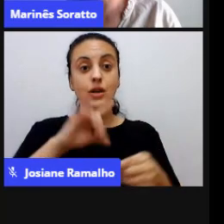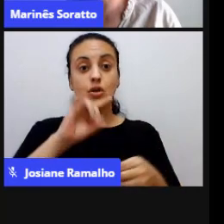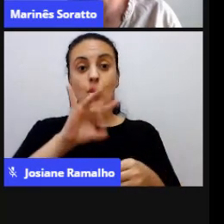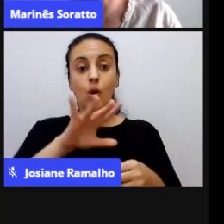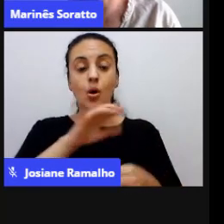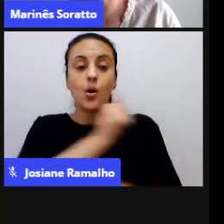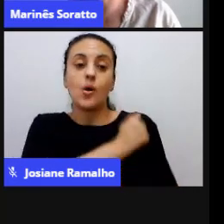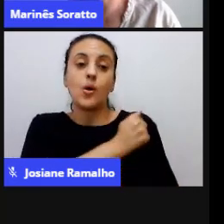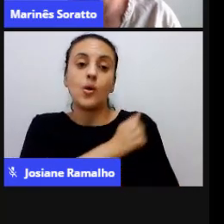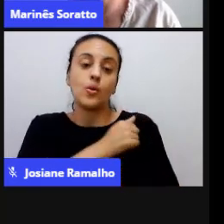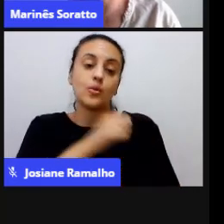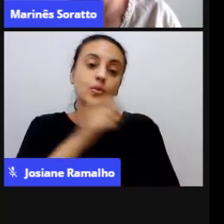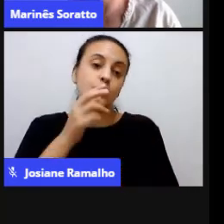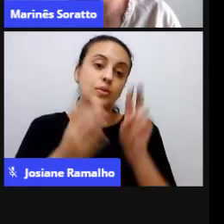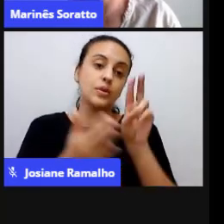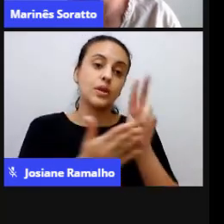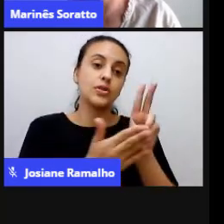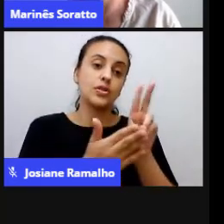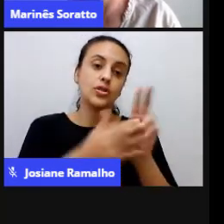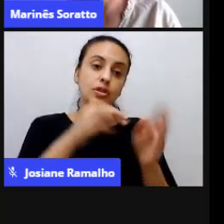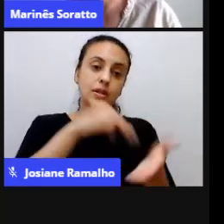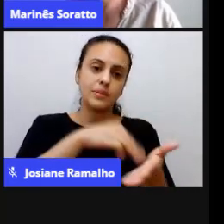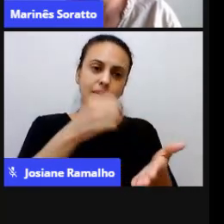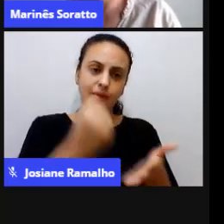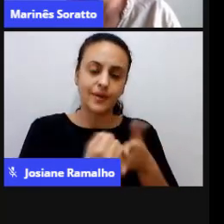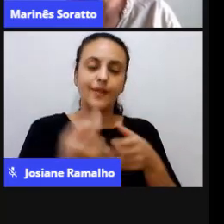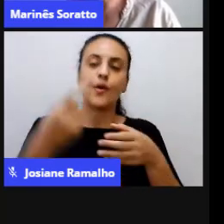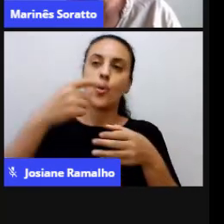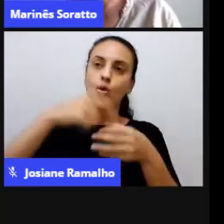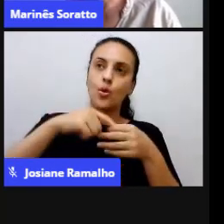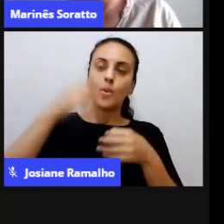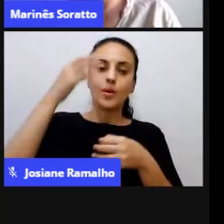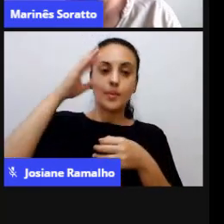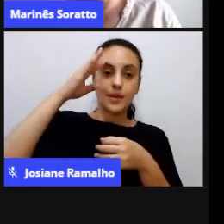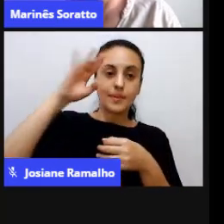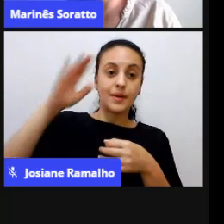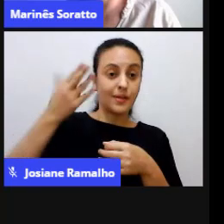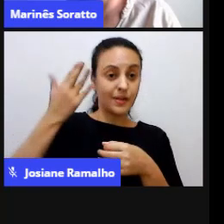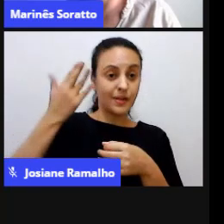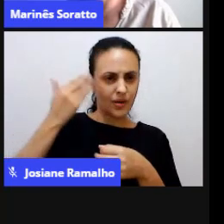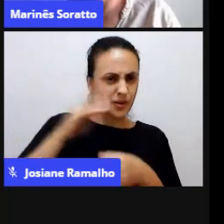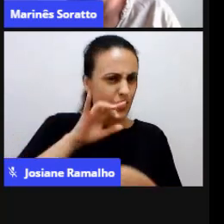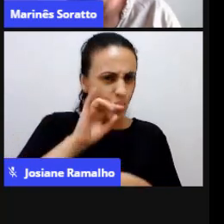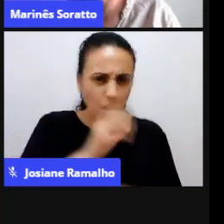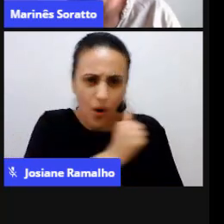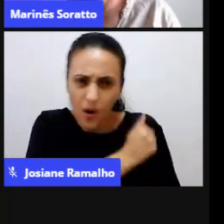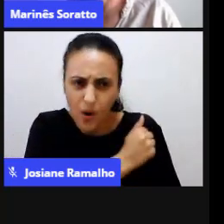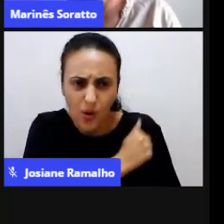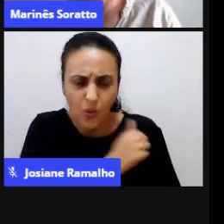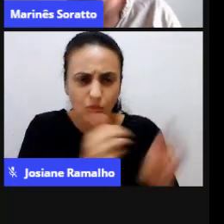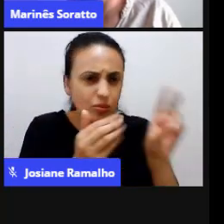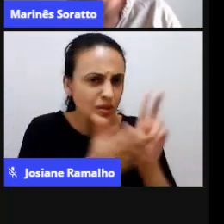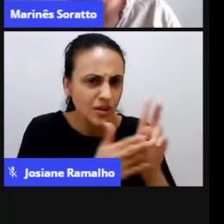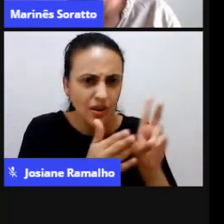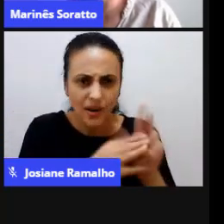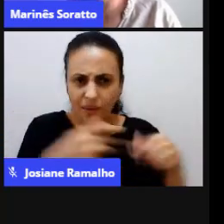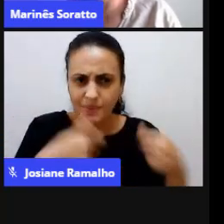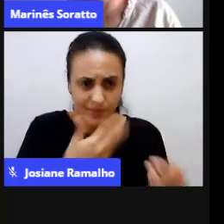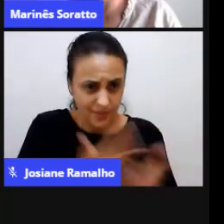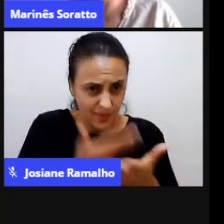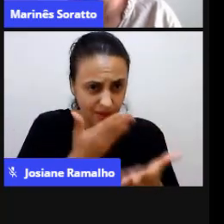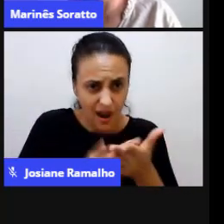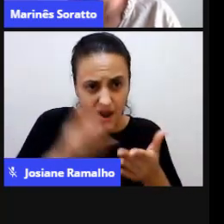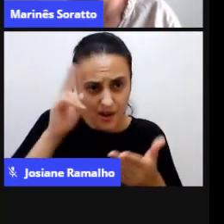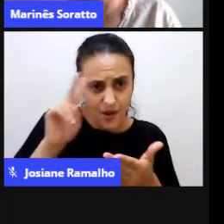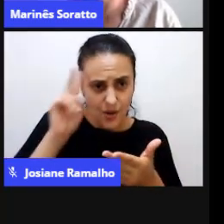os estudantes indígenas precisariam estudar sobre a sua história e não os estudantes não indígenas? Sendo que é uma